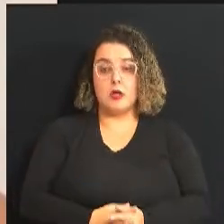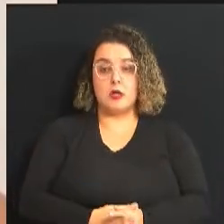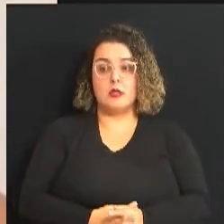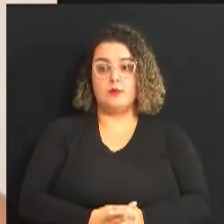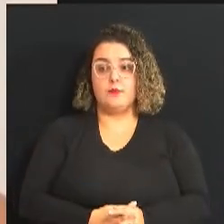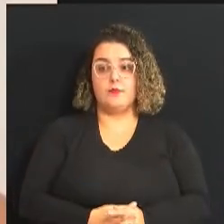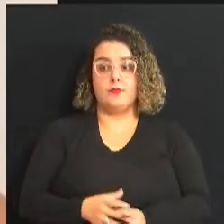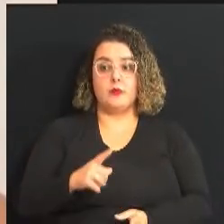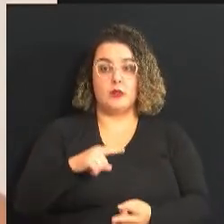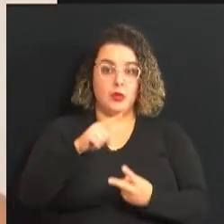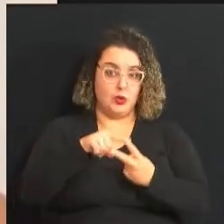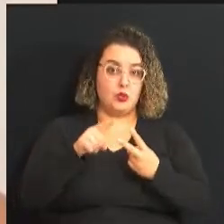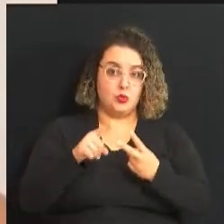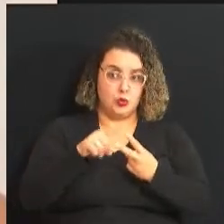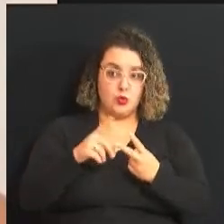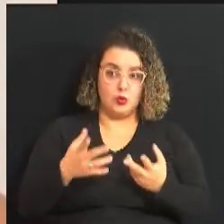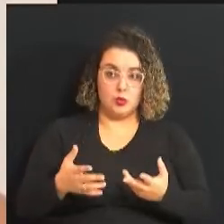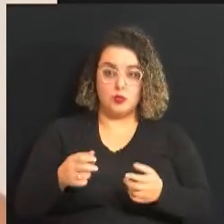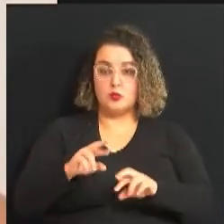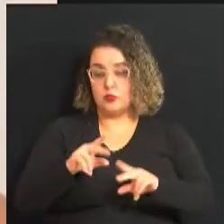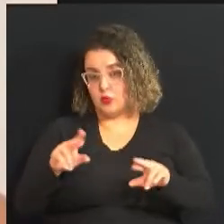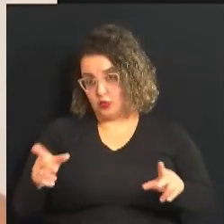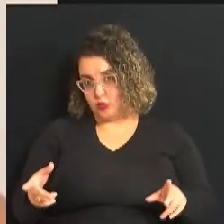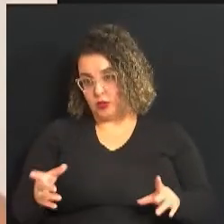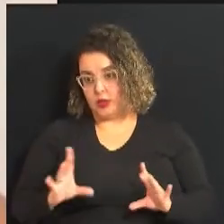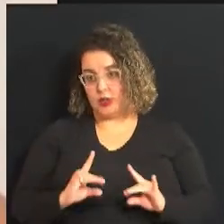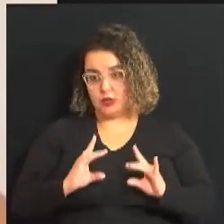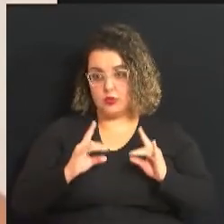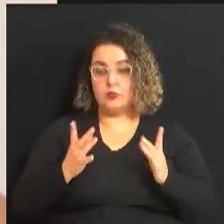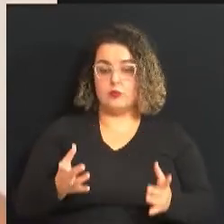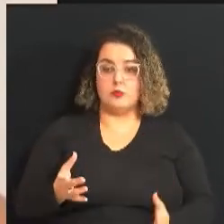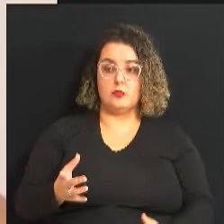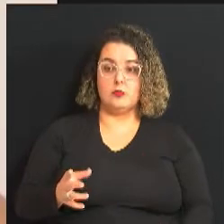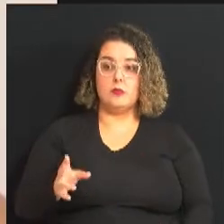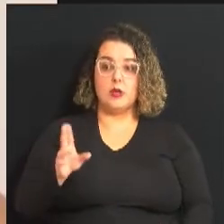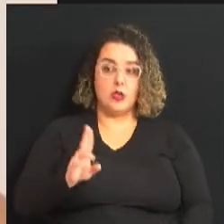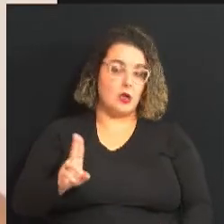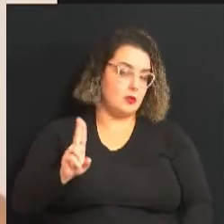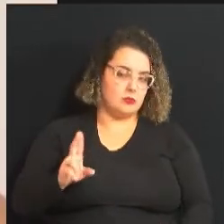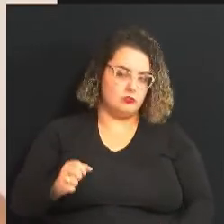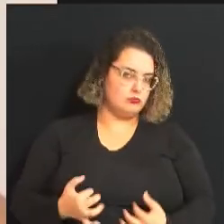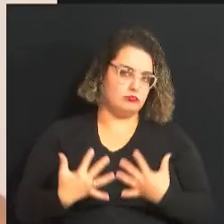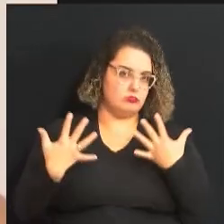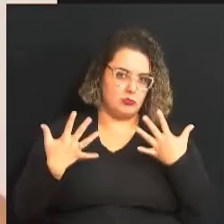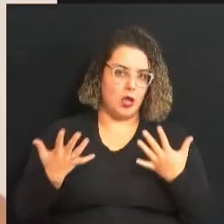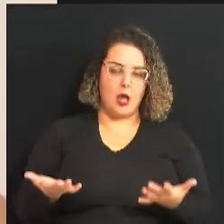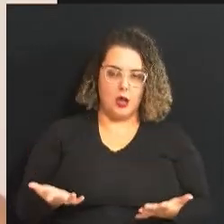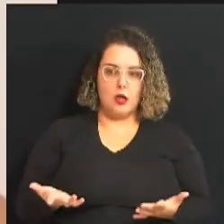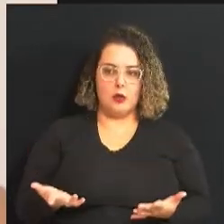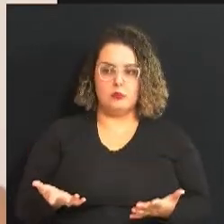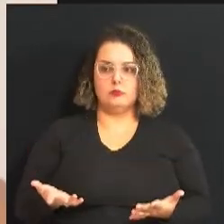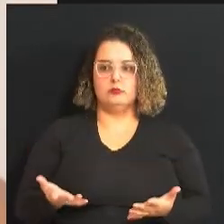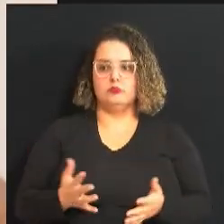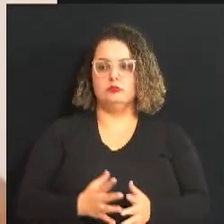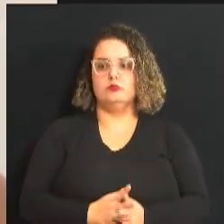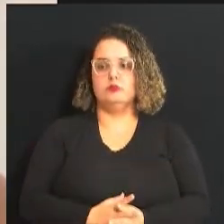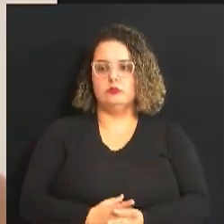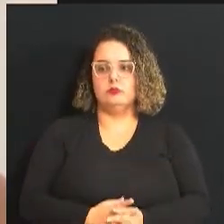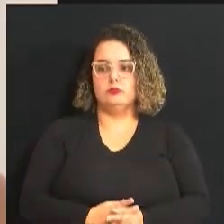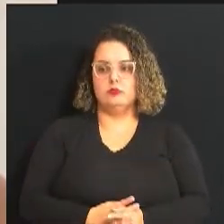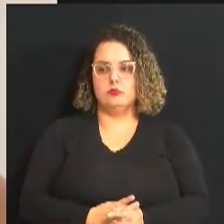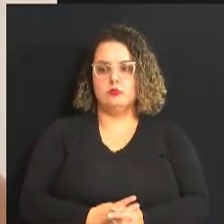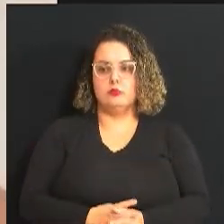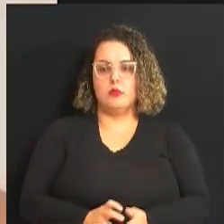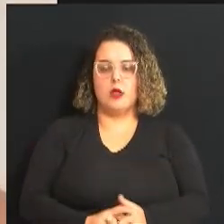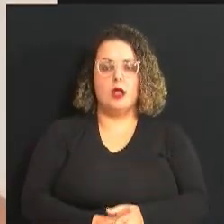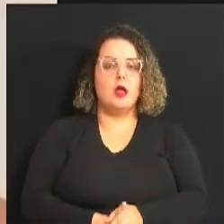no mercado, com quantidades diferentes de hormônio, mas a aplicação é, digamos assim, o método de inserção é o mesmo,